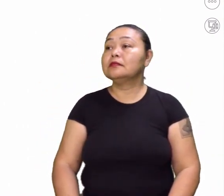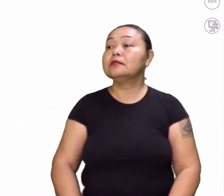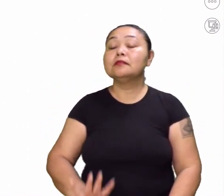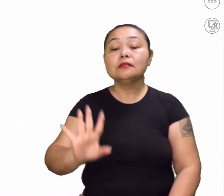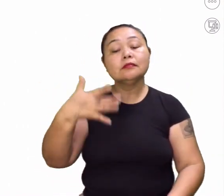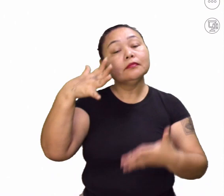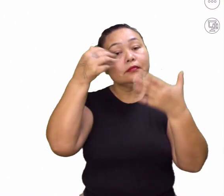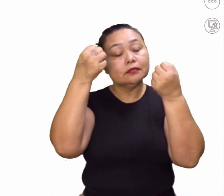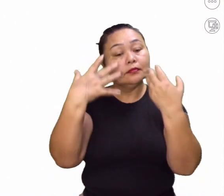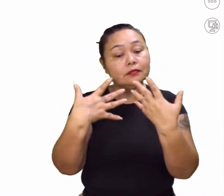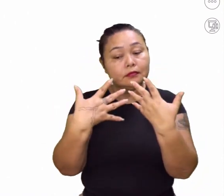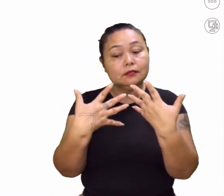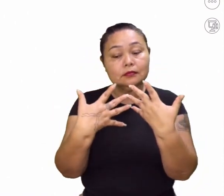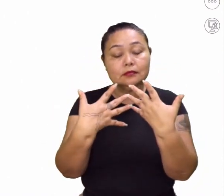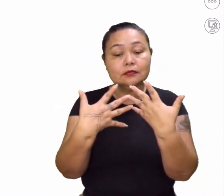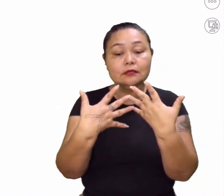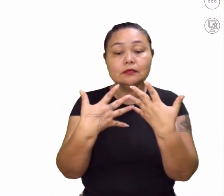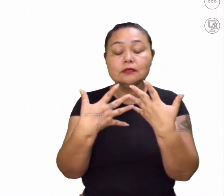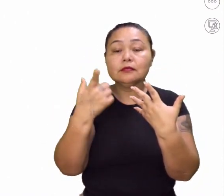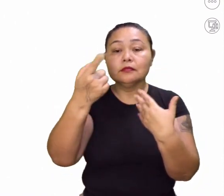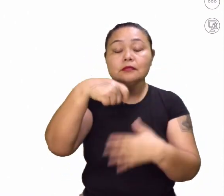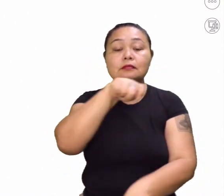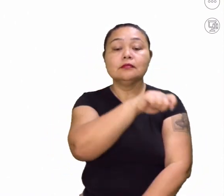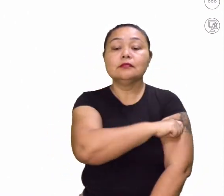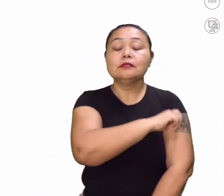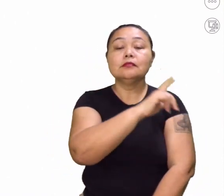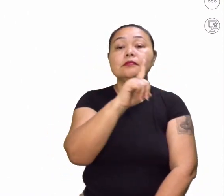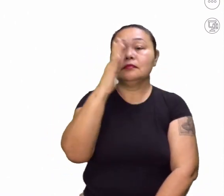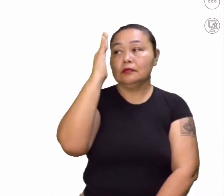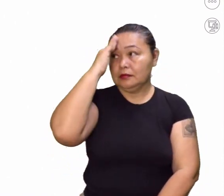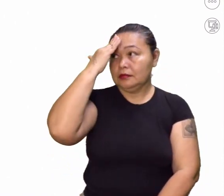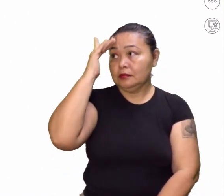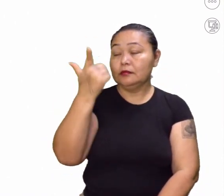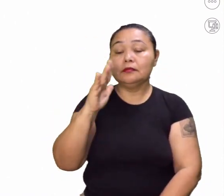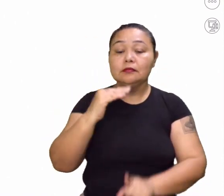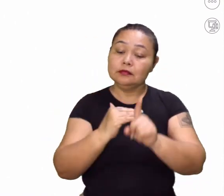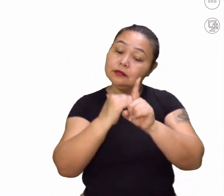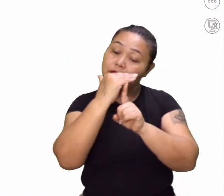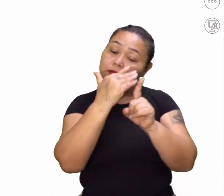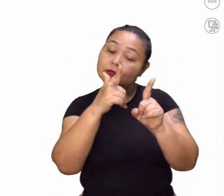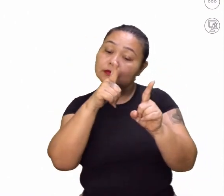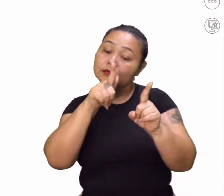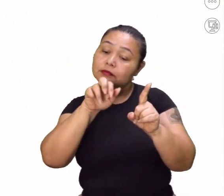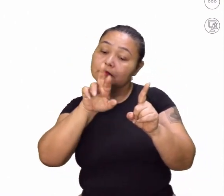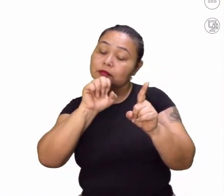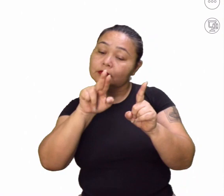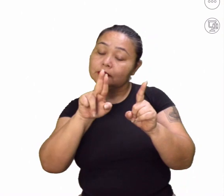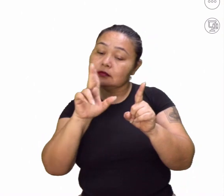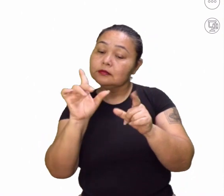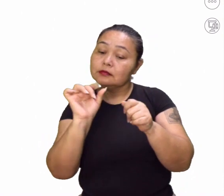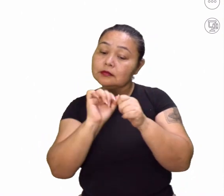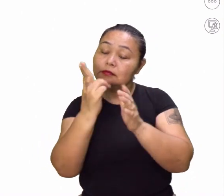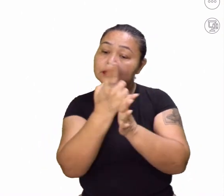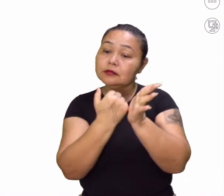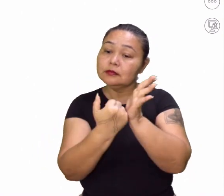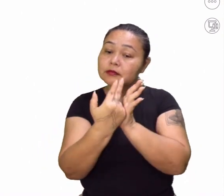de esclarecimento, Rogério, para que o aluno entenda esses graus, eu vou fazer um pequeno desenho